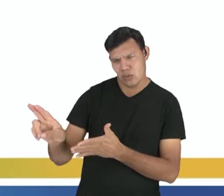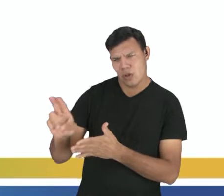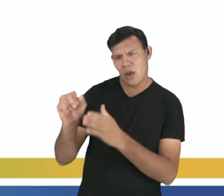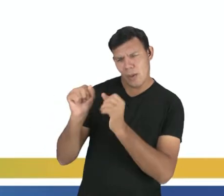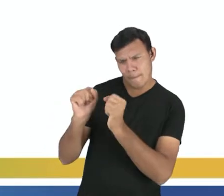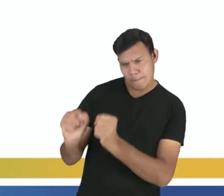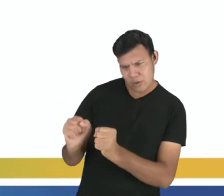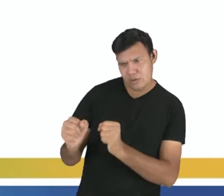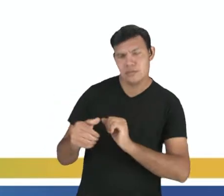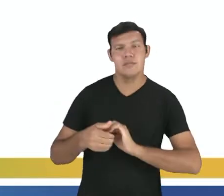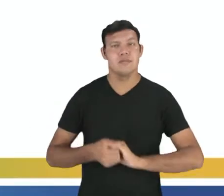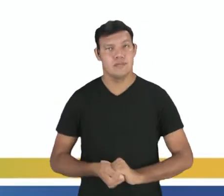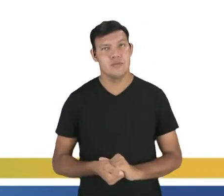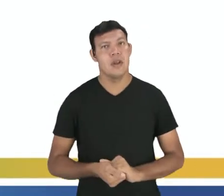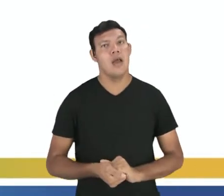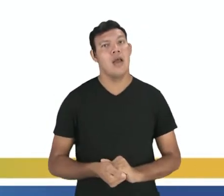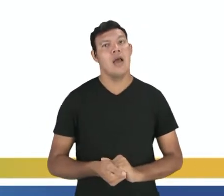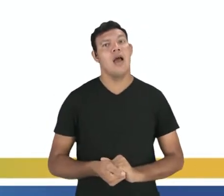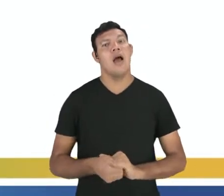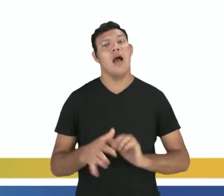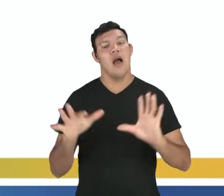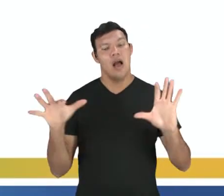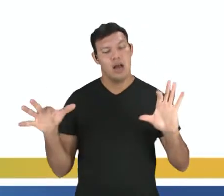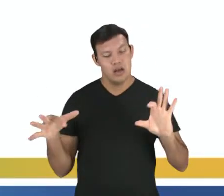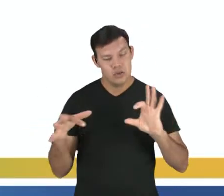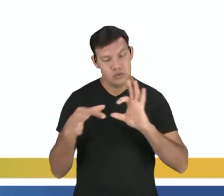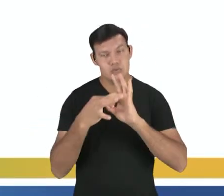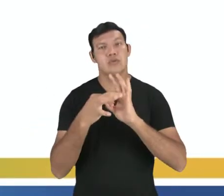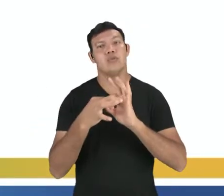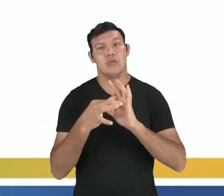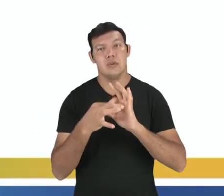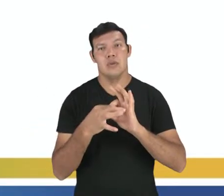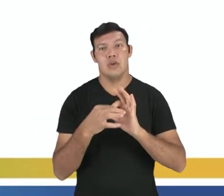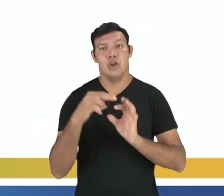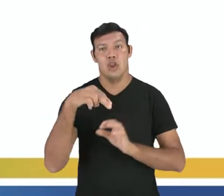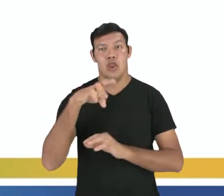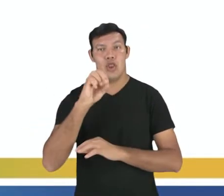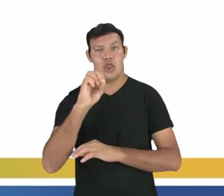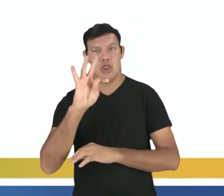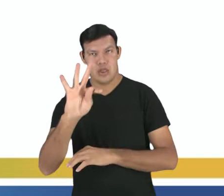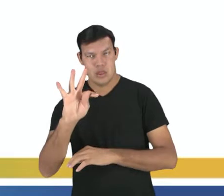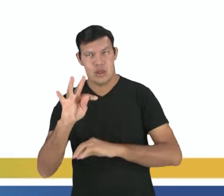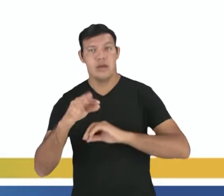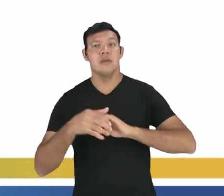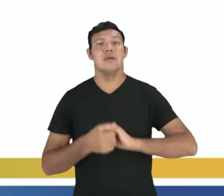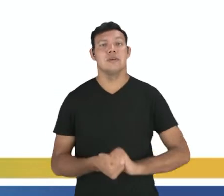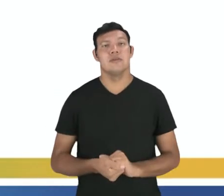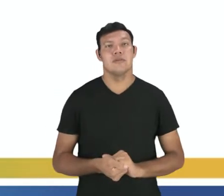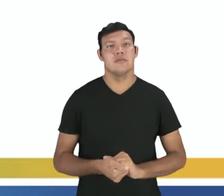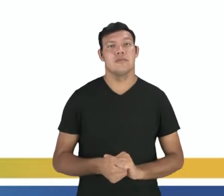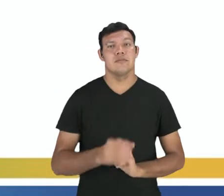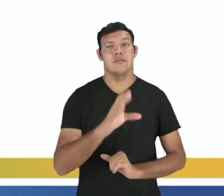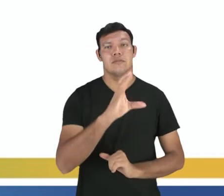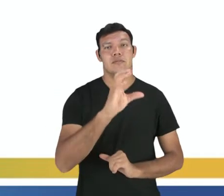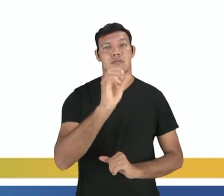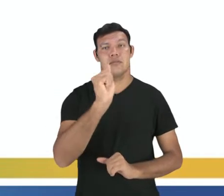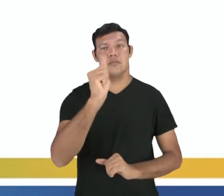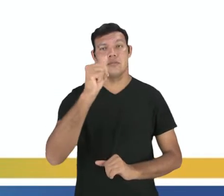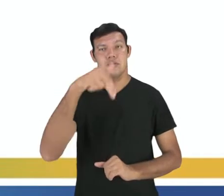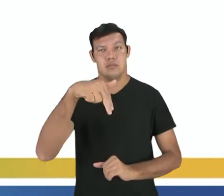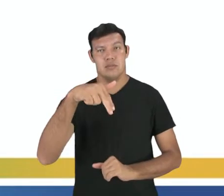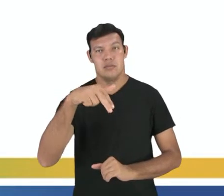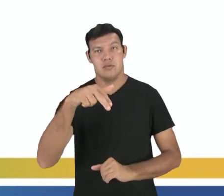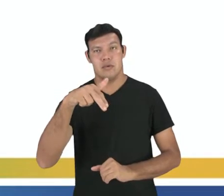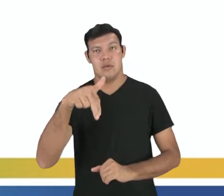Quando eu acrescento aí o not ao meu cannot, eu estou indicando algo